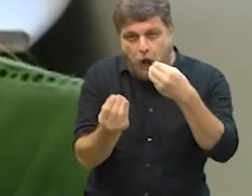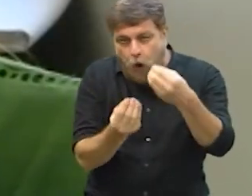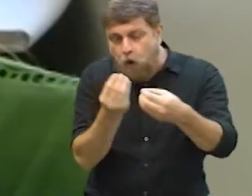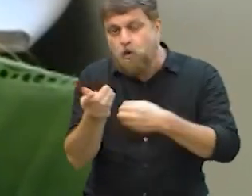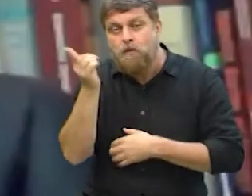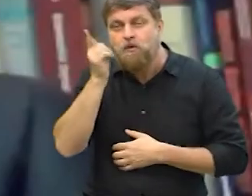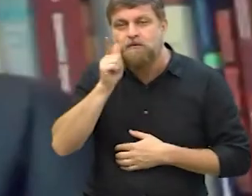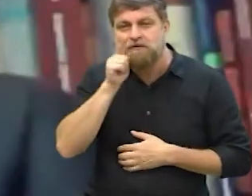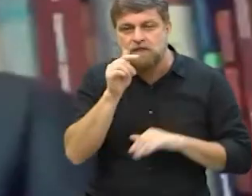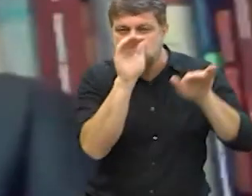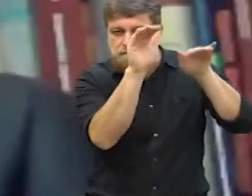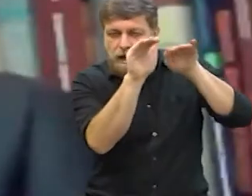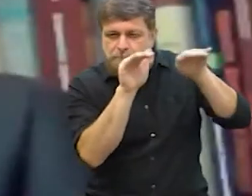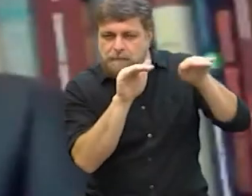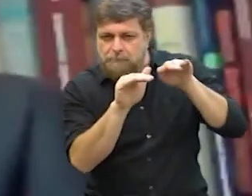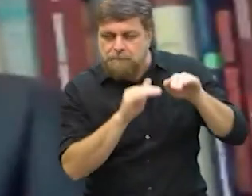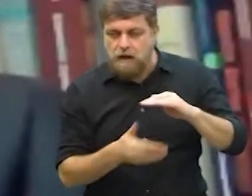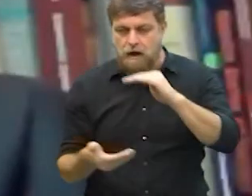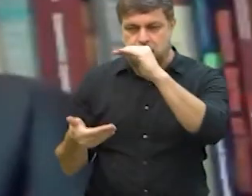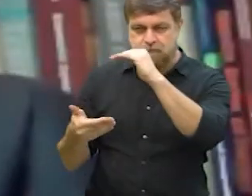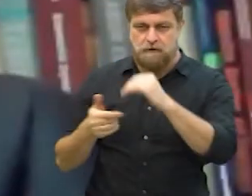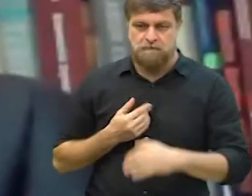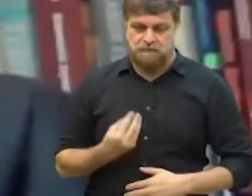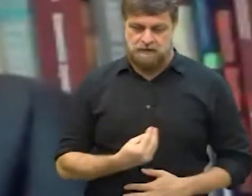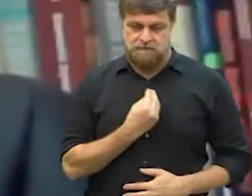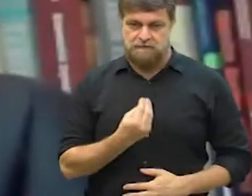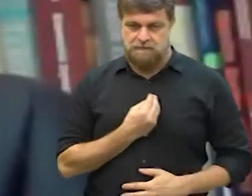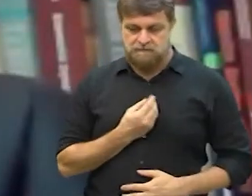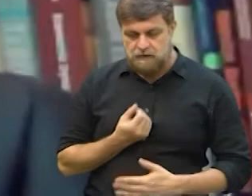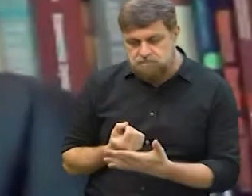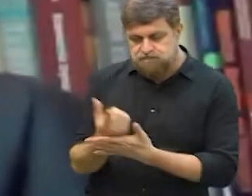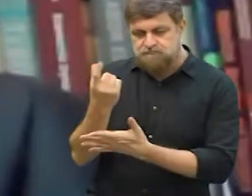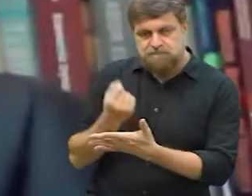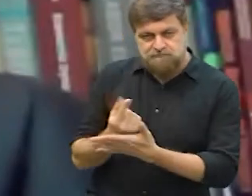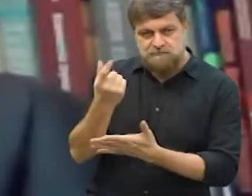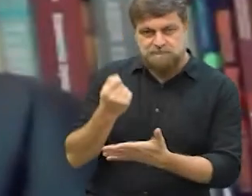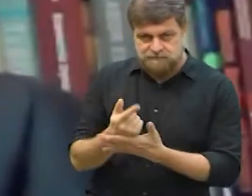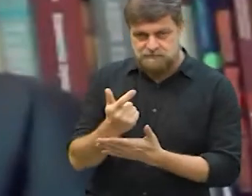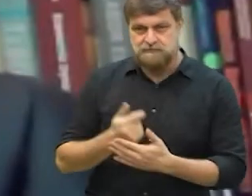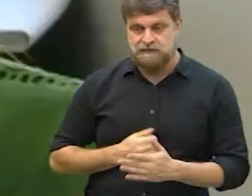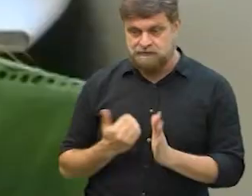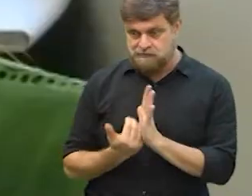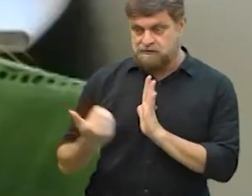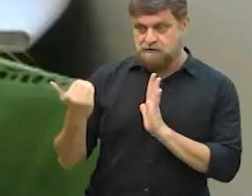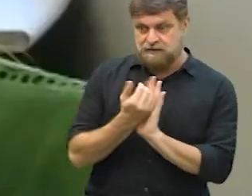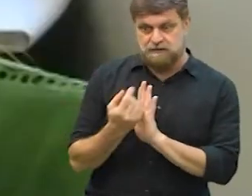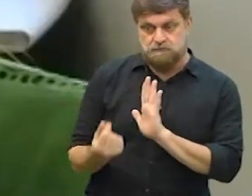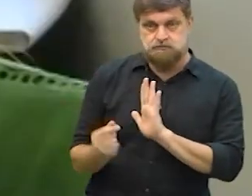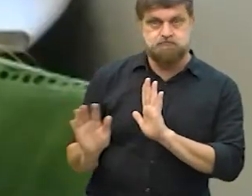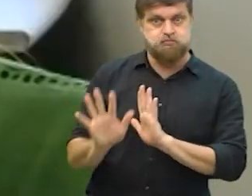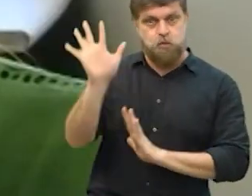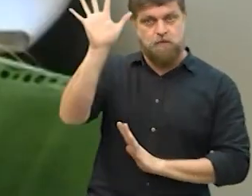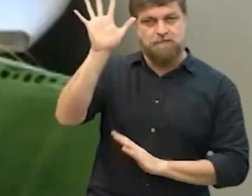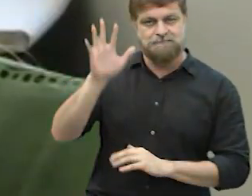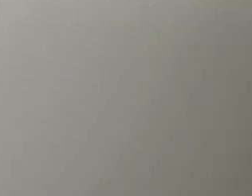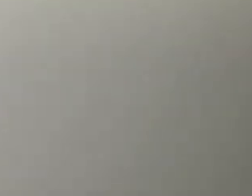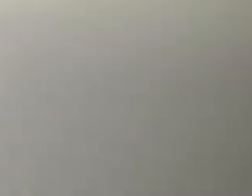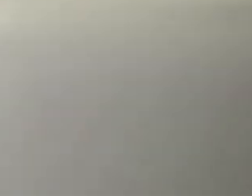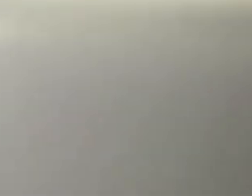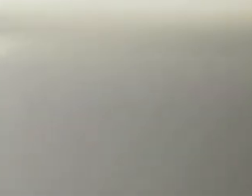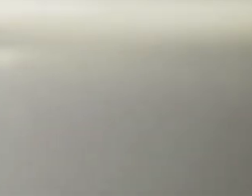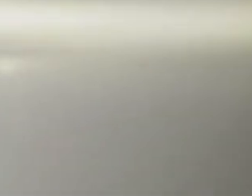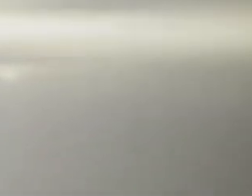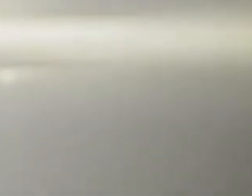buscar alternativas, né, para tentar sobreviver a esse cenário de aumento de preços.